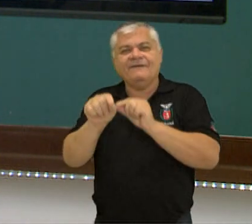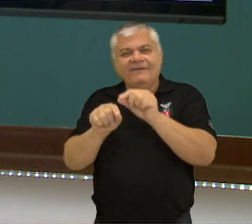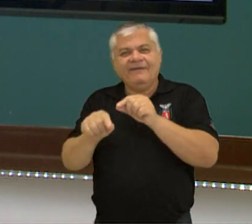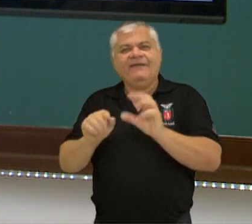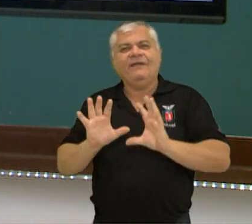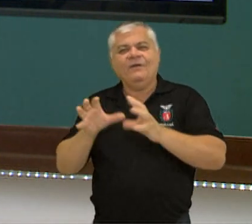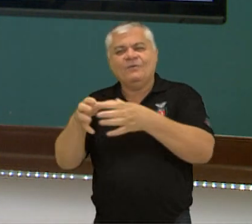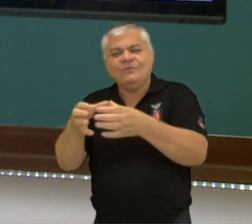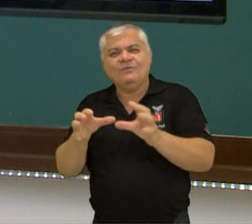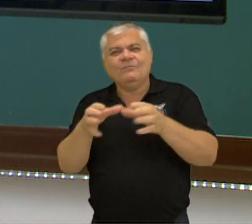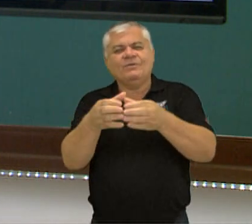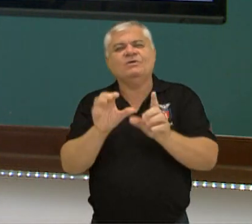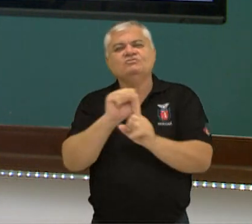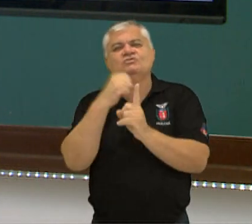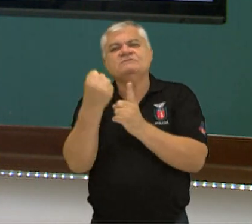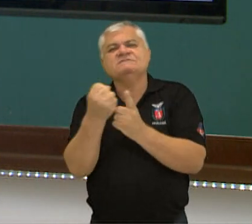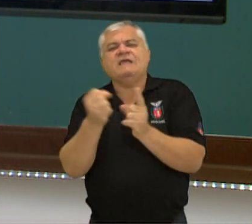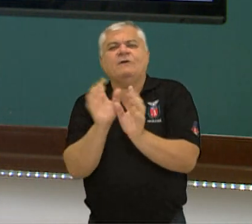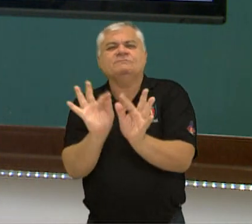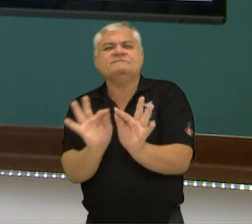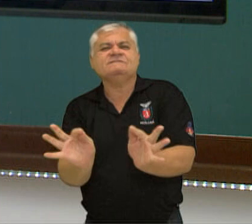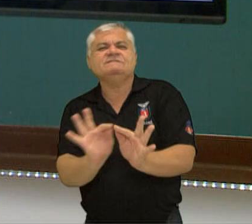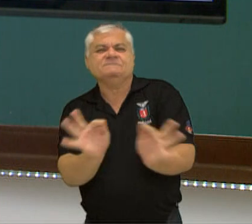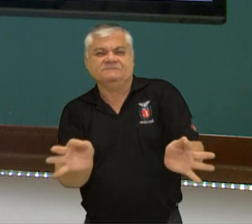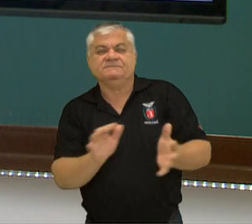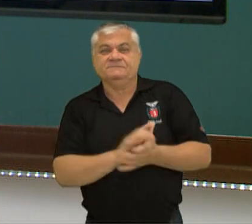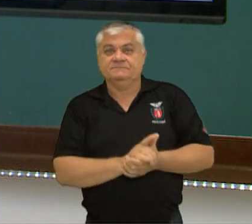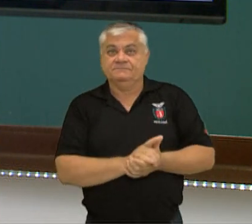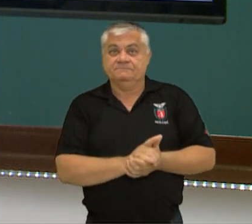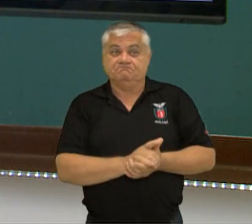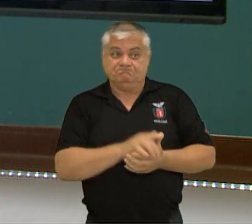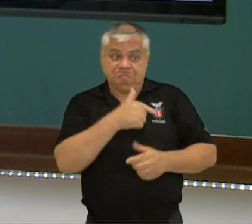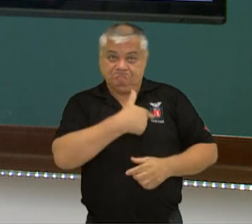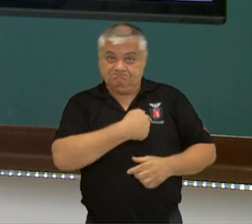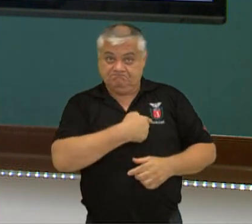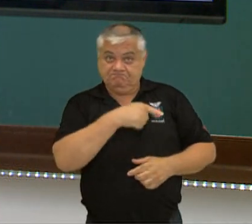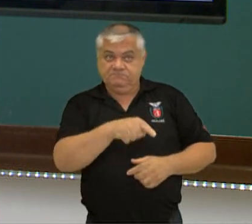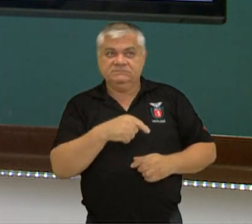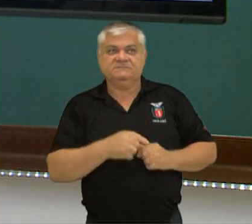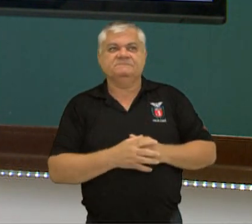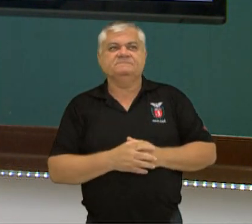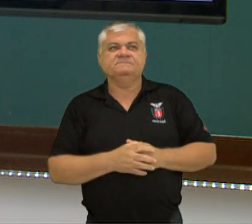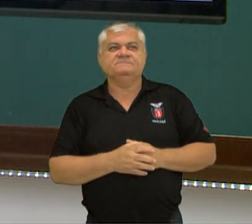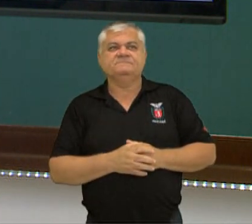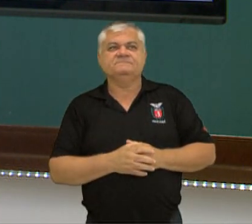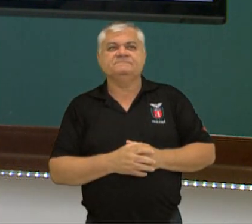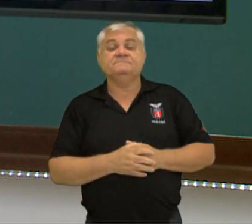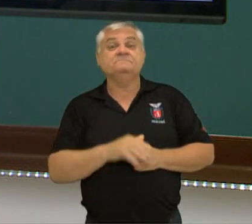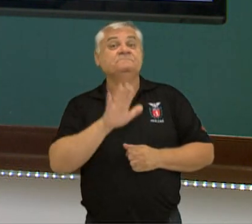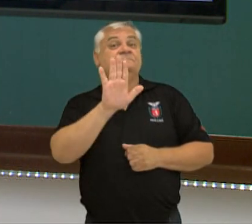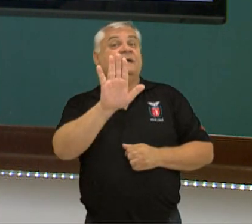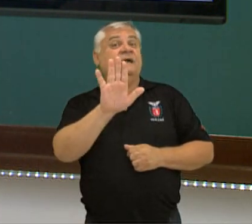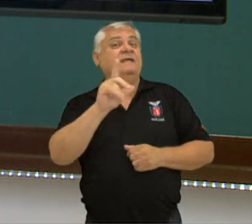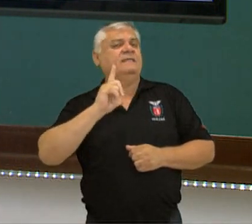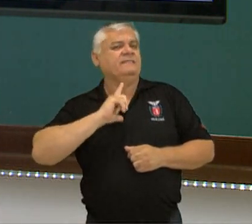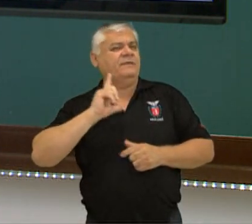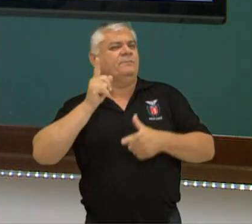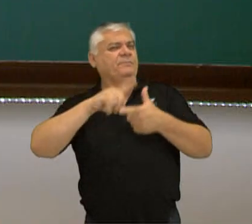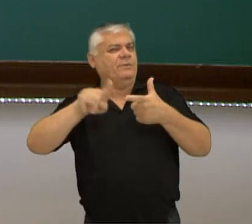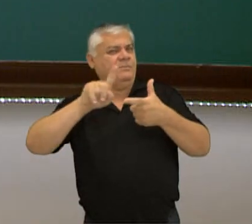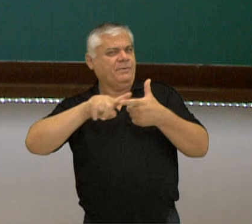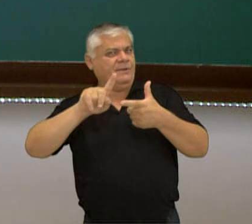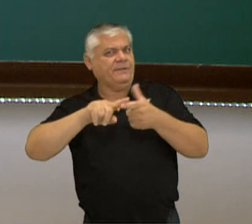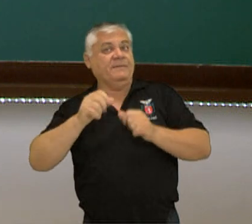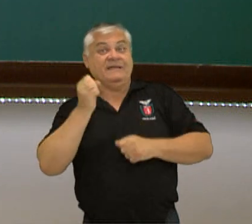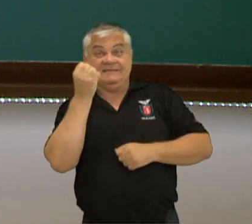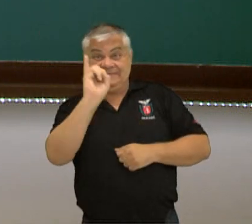às classes sociais menos favorecidas. Então, a atenção do Getúlio nisso. Mas temos um problema. Se